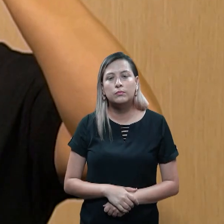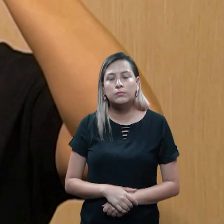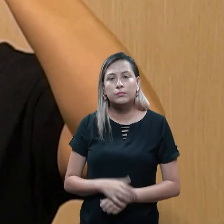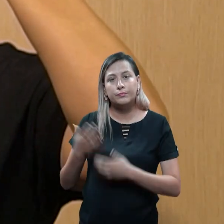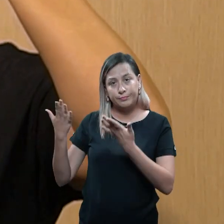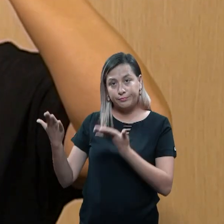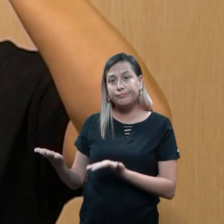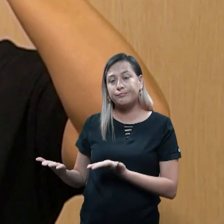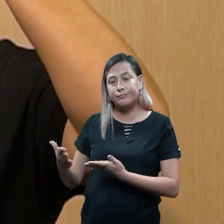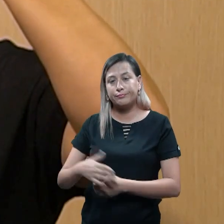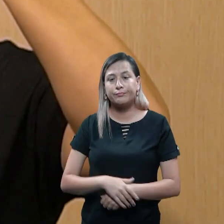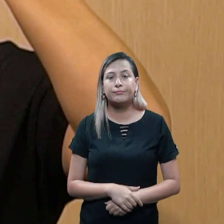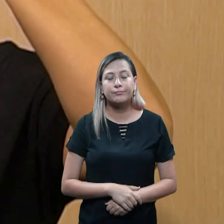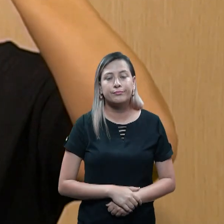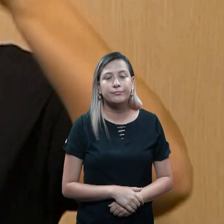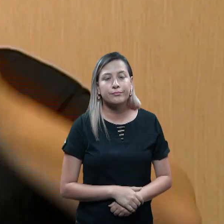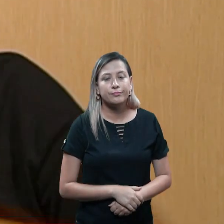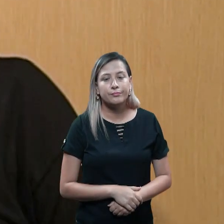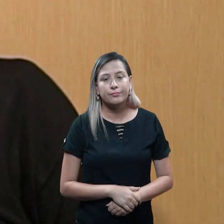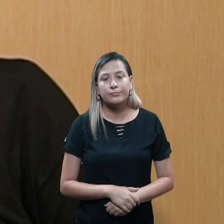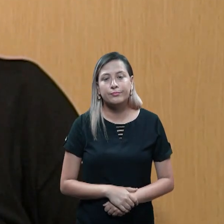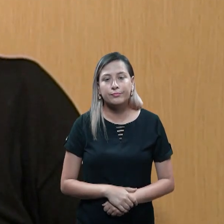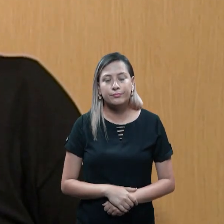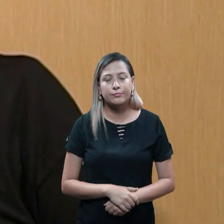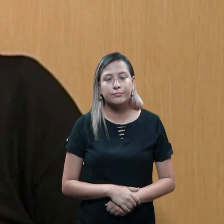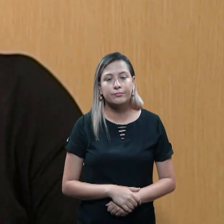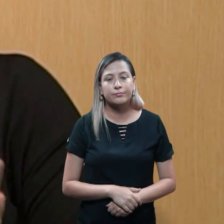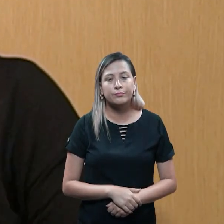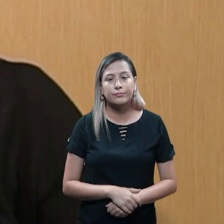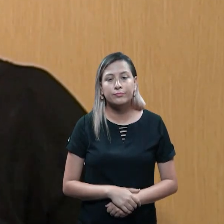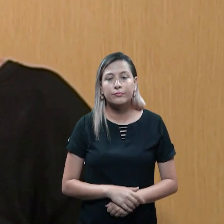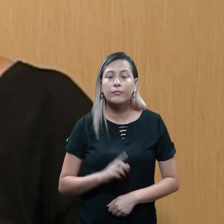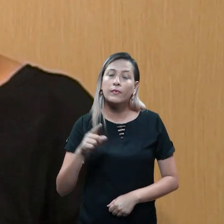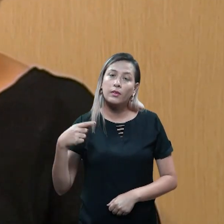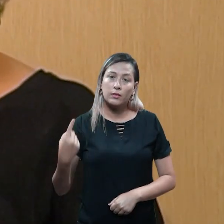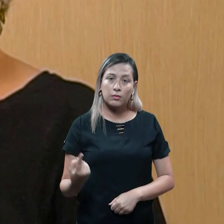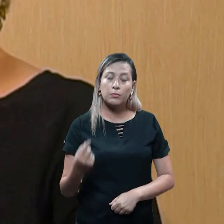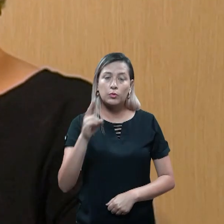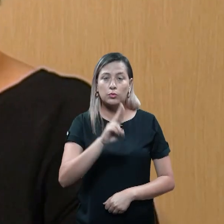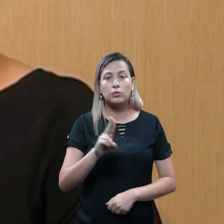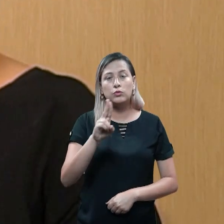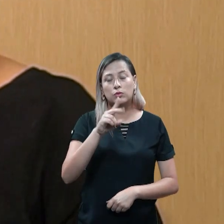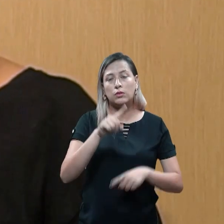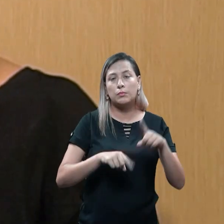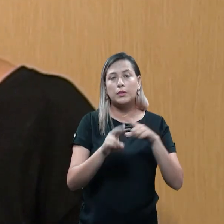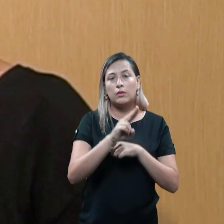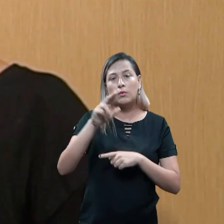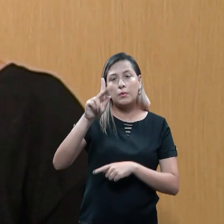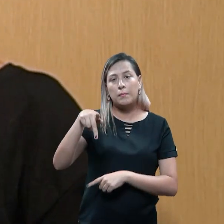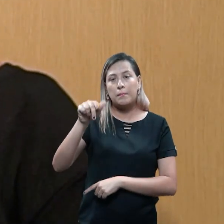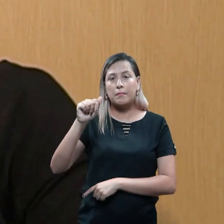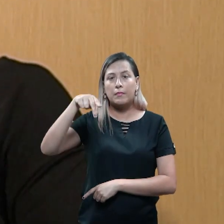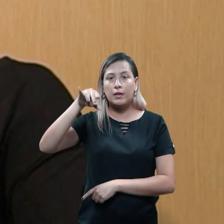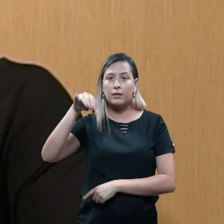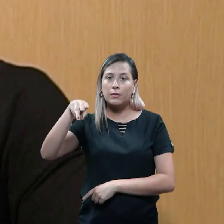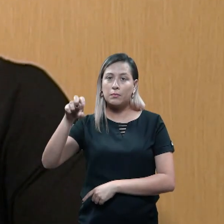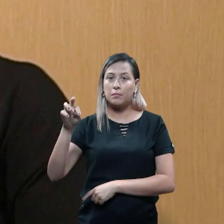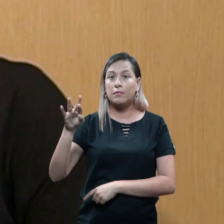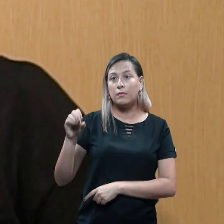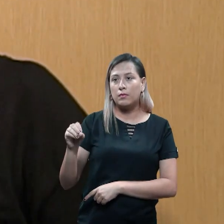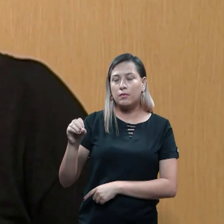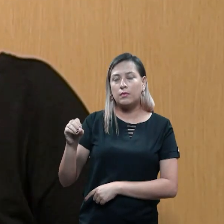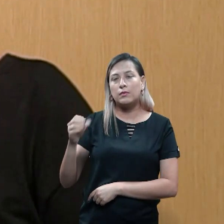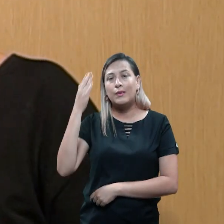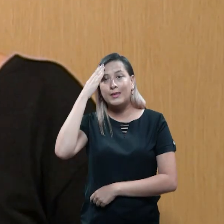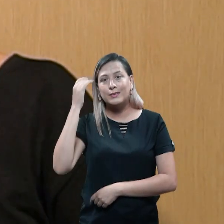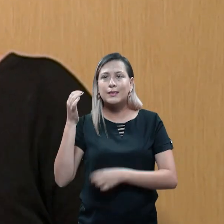do olho aberto e indo até a altura da sobrancelha. Em seguida, com o paquímetro, você descobre o tamanho da sobrancelha e aí vai fazer